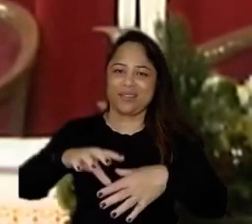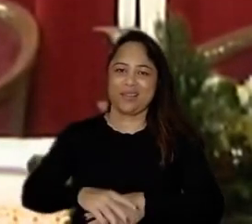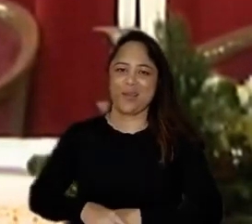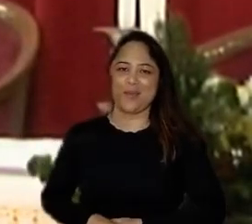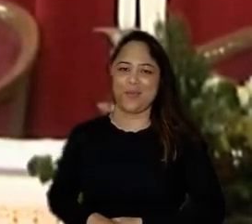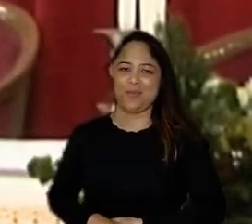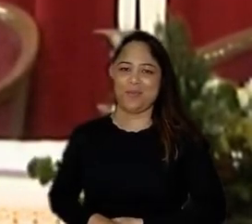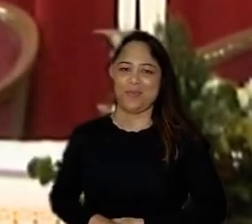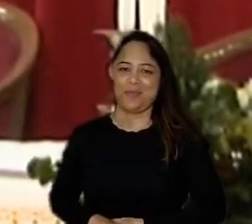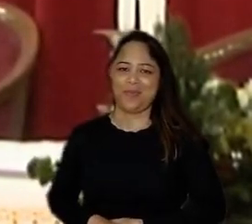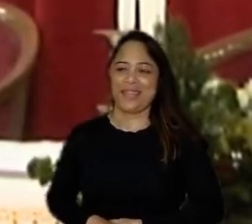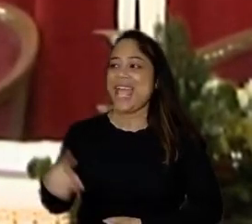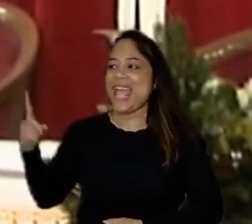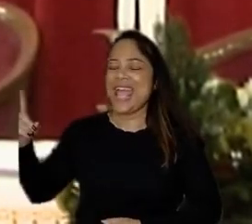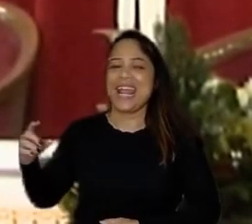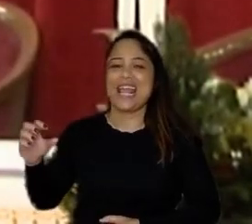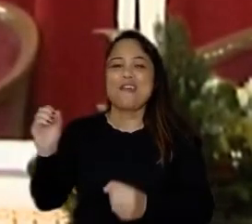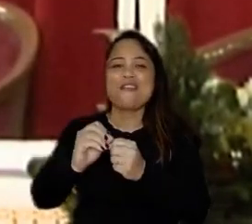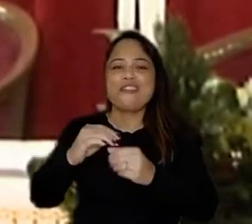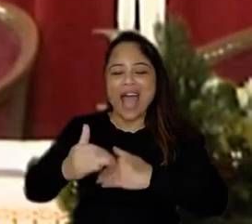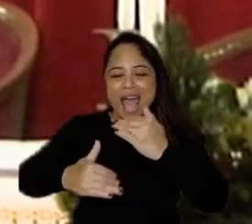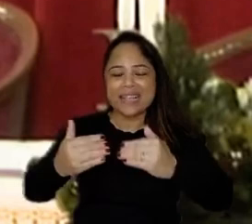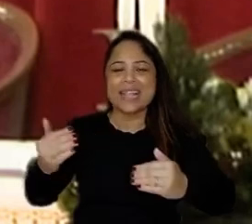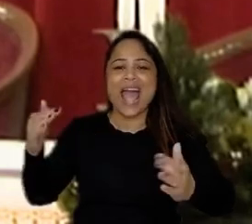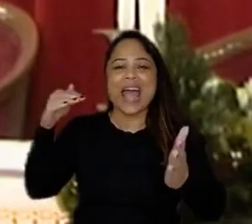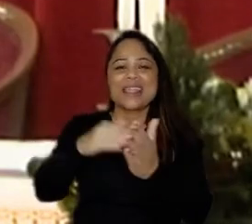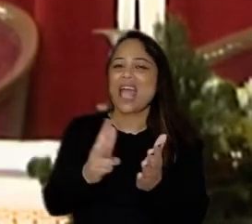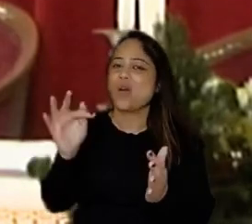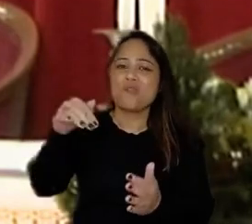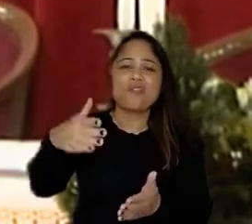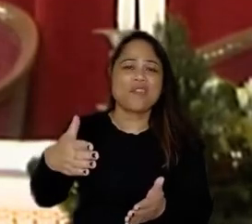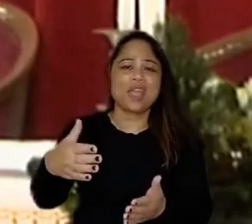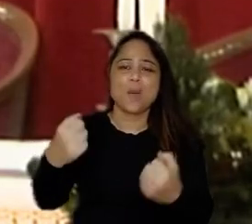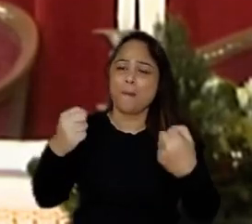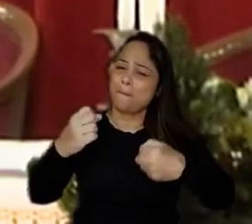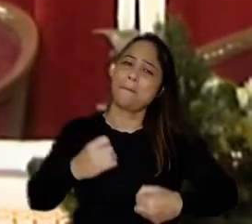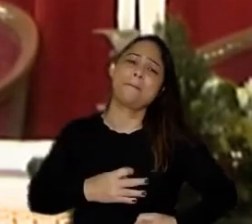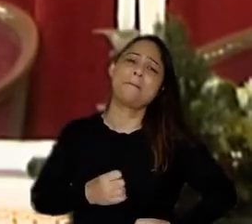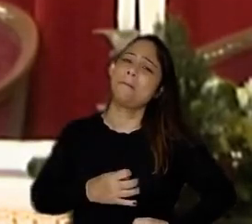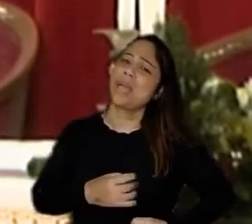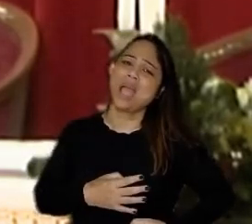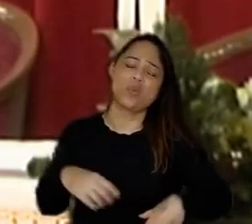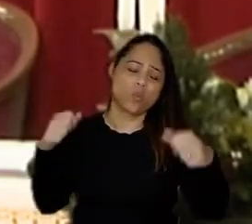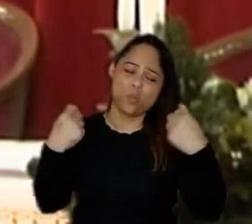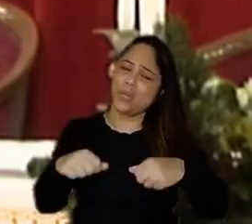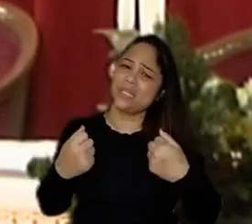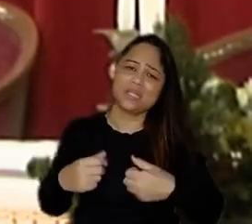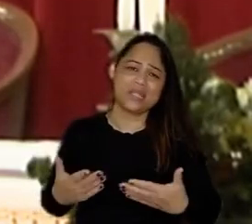Não temas,